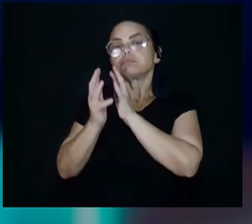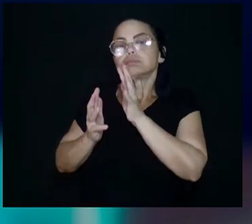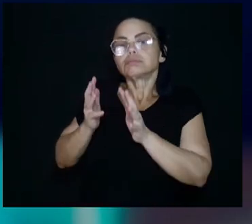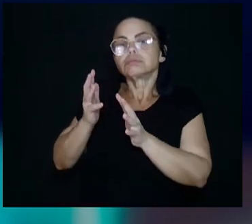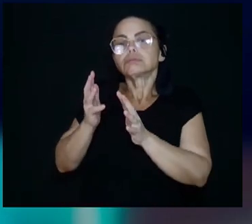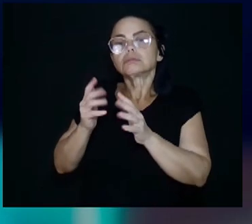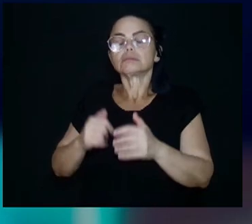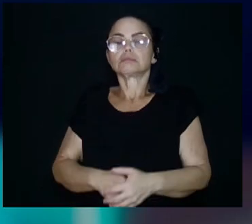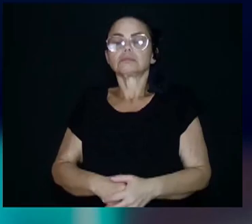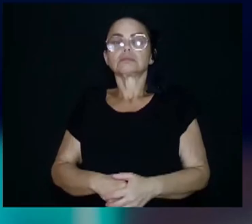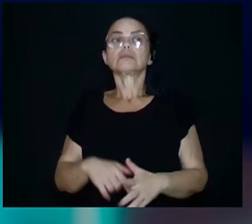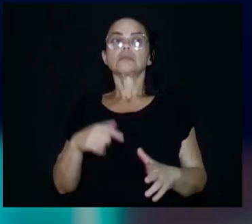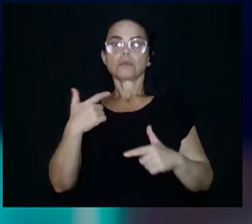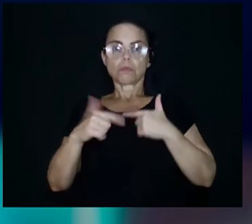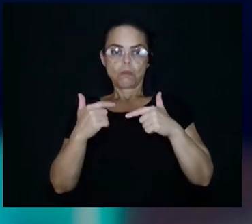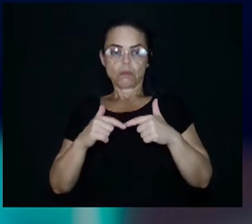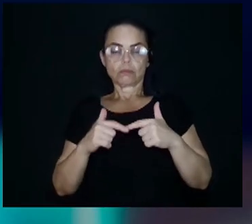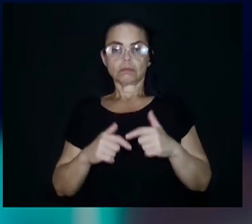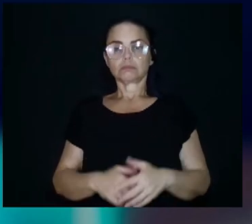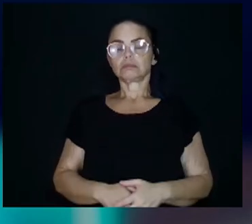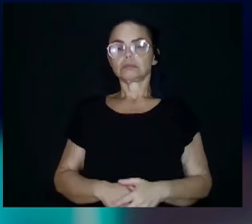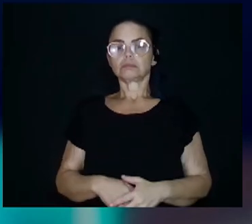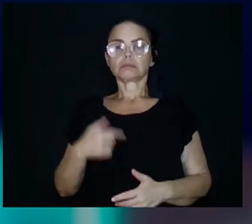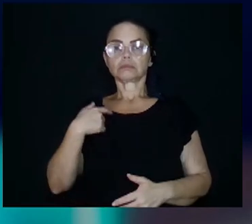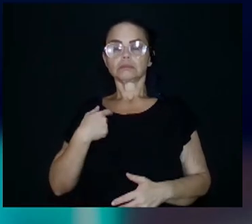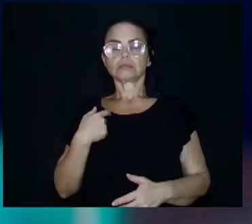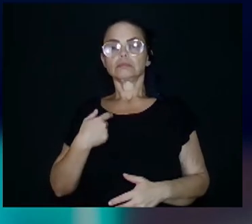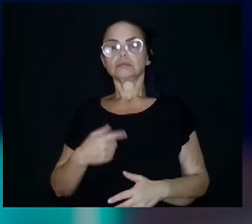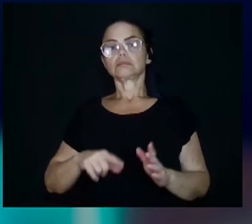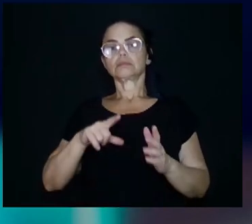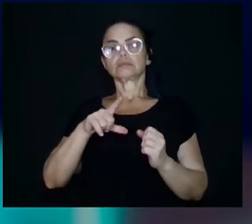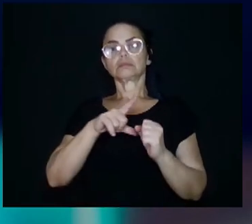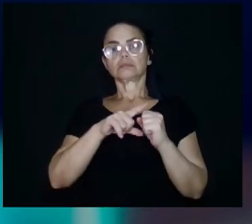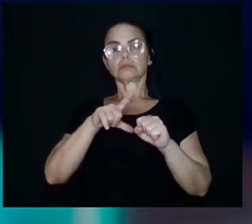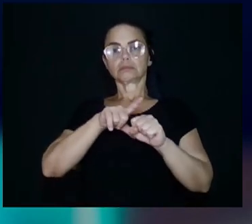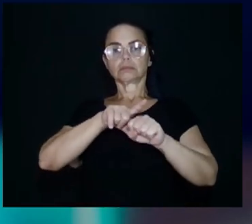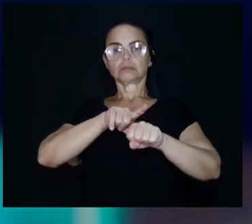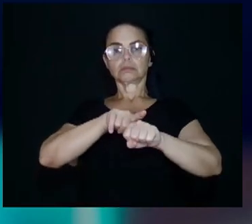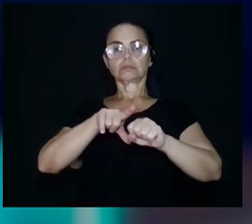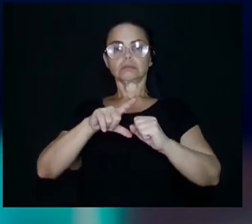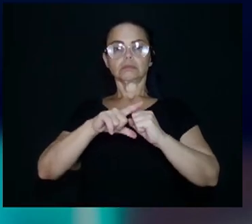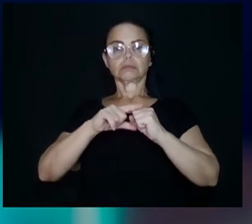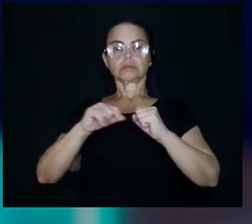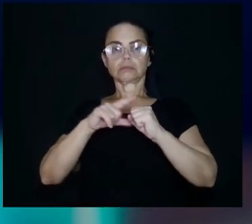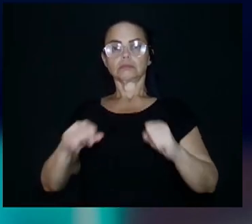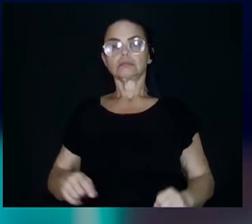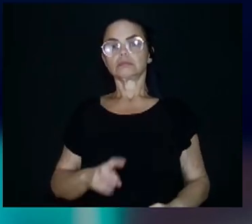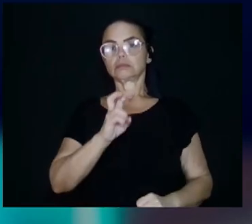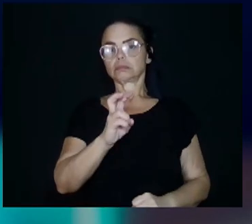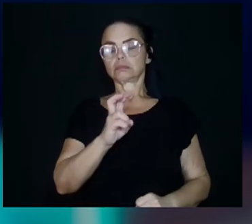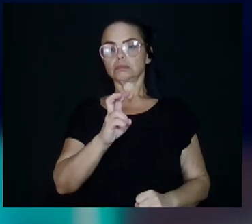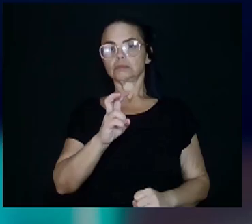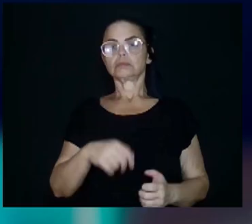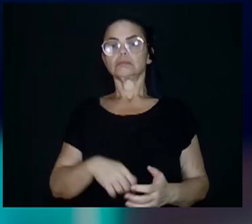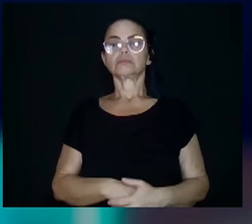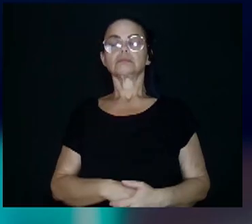Aí eu faço remissão ao artigo 5º, parágrafo 1º, da lei aqui de